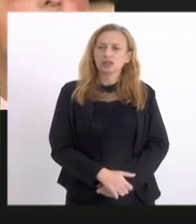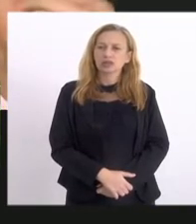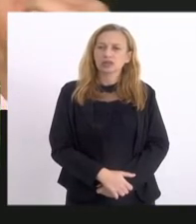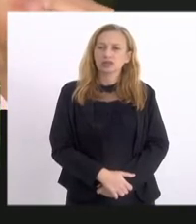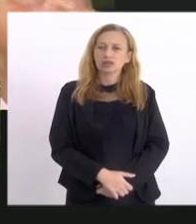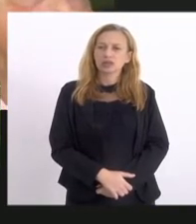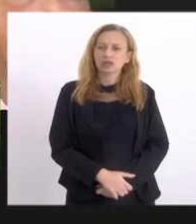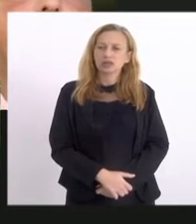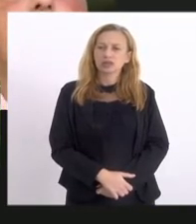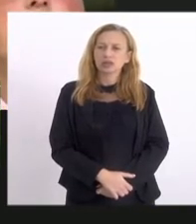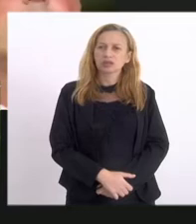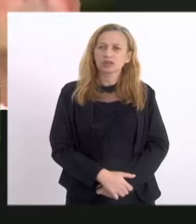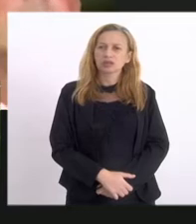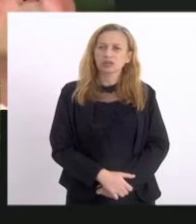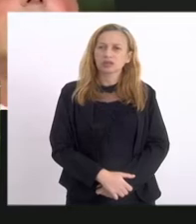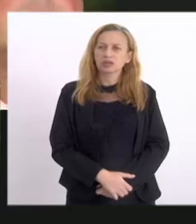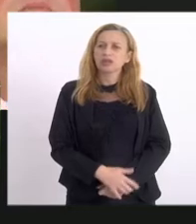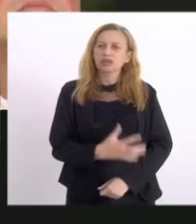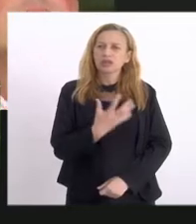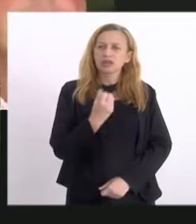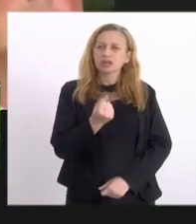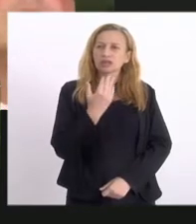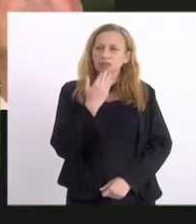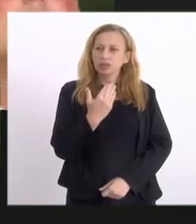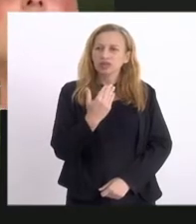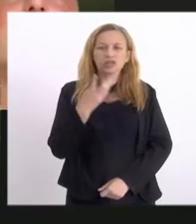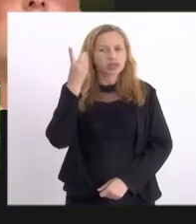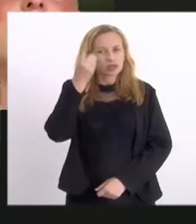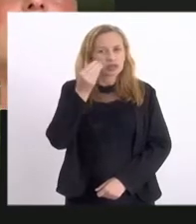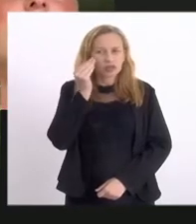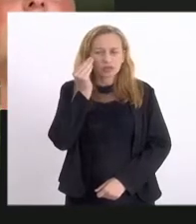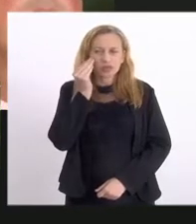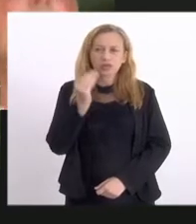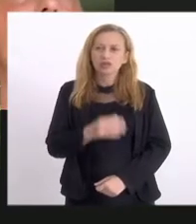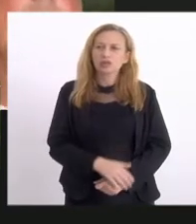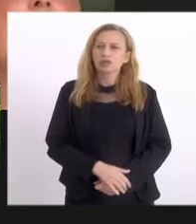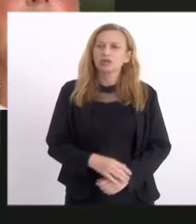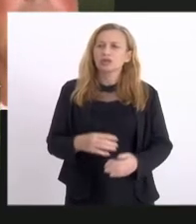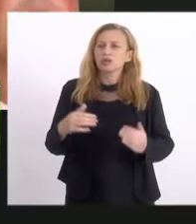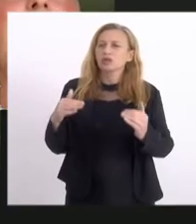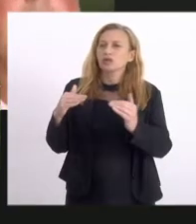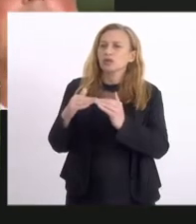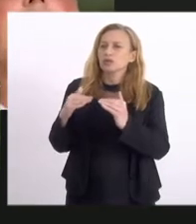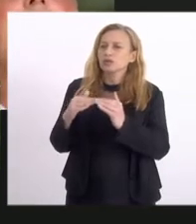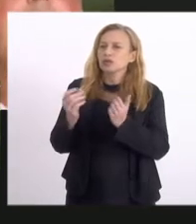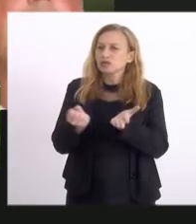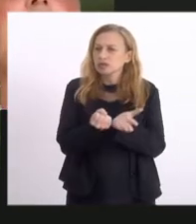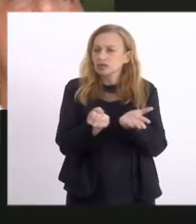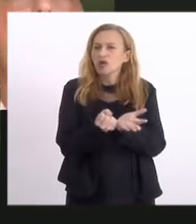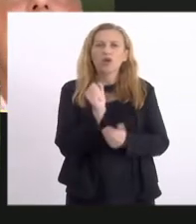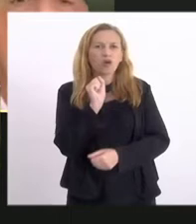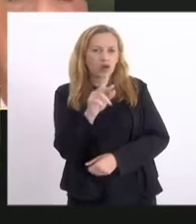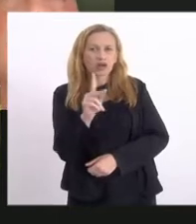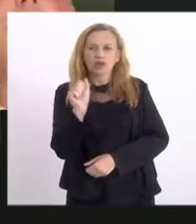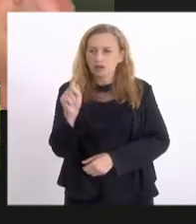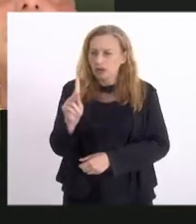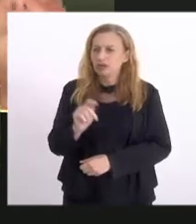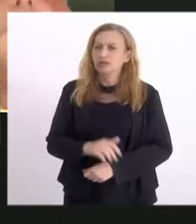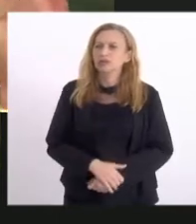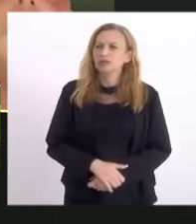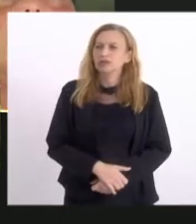De divisa que toda a Mônica concedeu. Fazer até essa emenda, combinar com o Malafaia. Ok, ok.